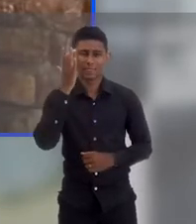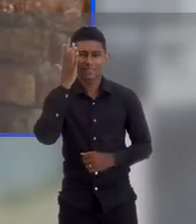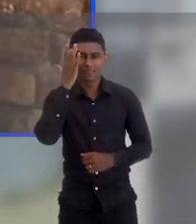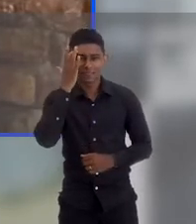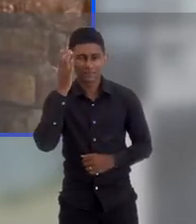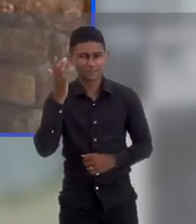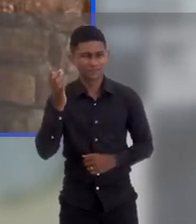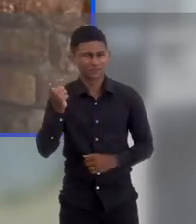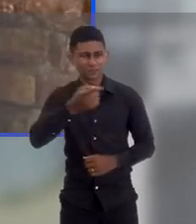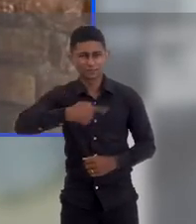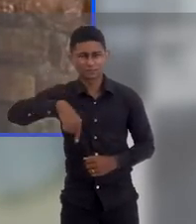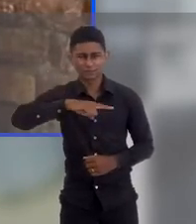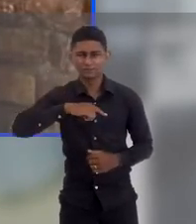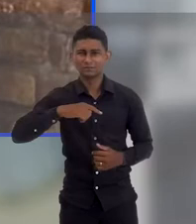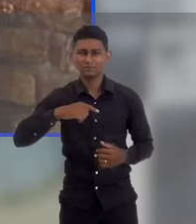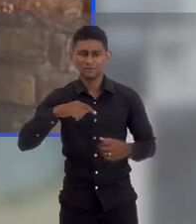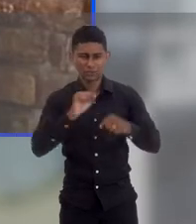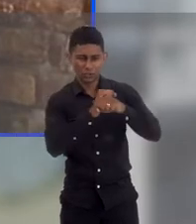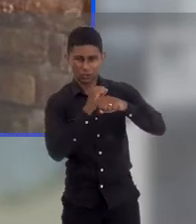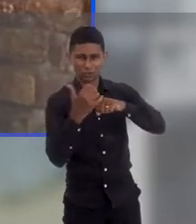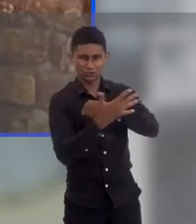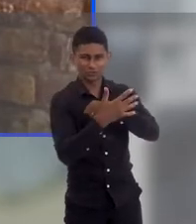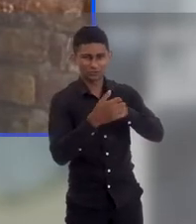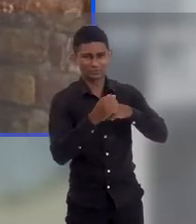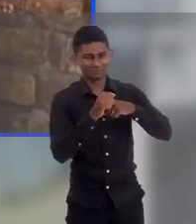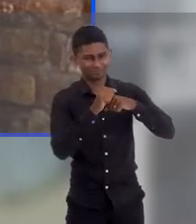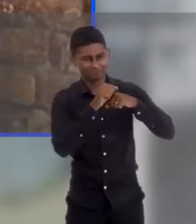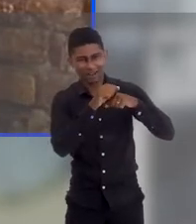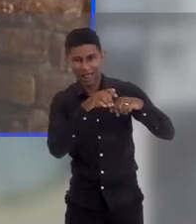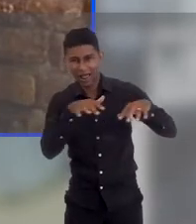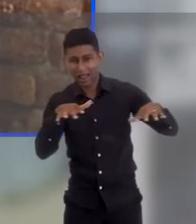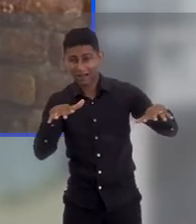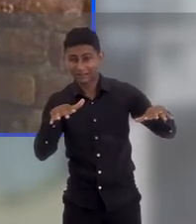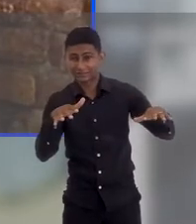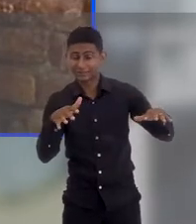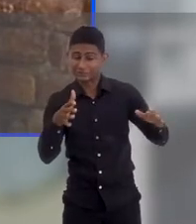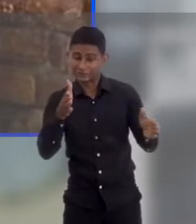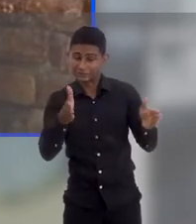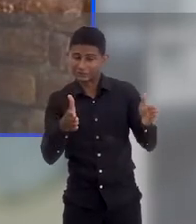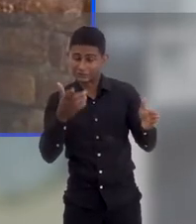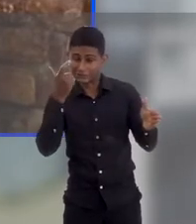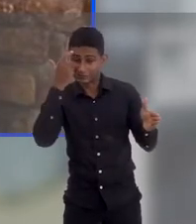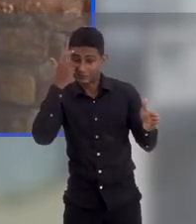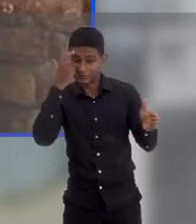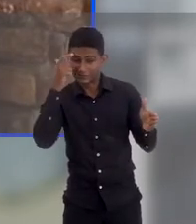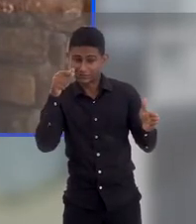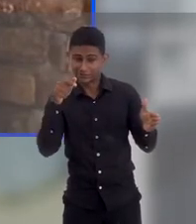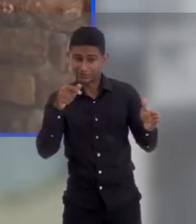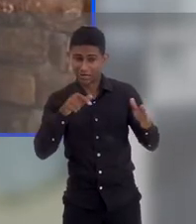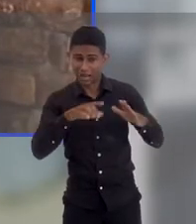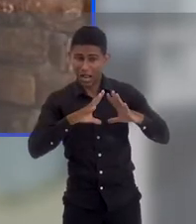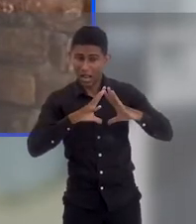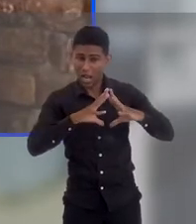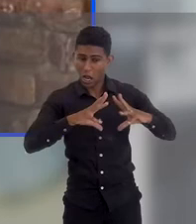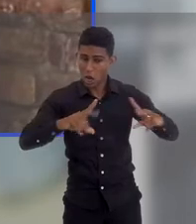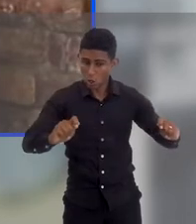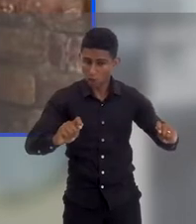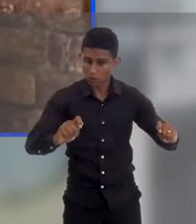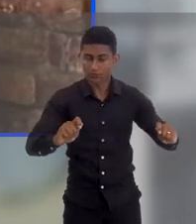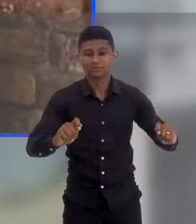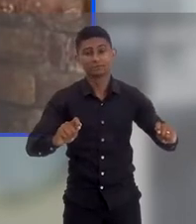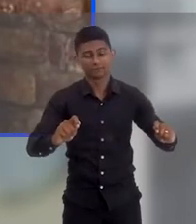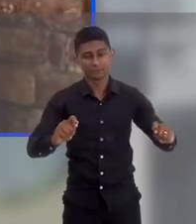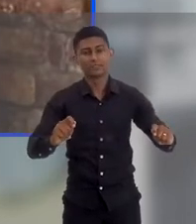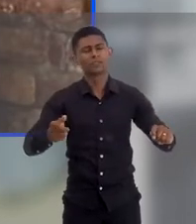Mas um momento que eu acho que todos nós, ao sair dessa pandemia, tomara que estejamos realmente saindo, a gente foi obrigado a conviver com a